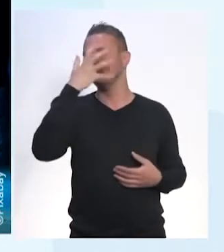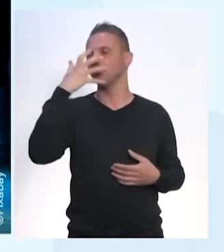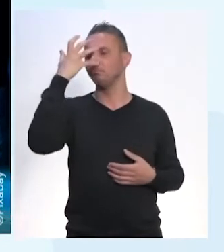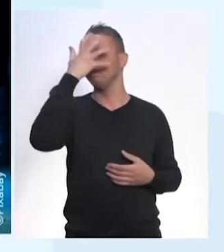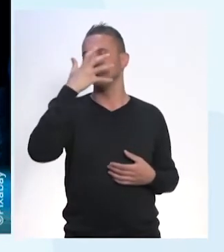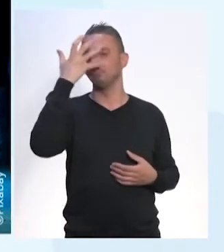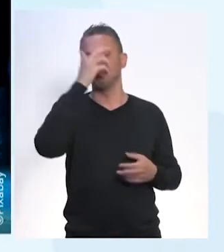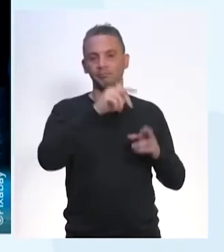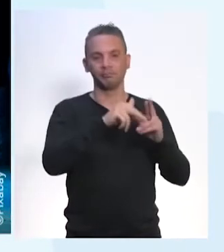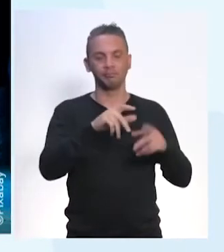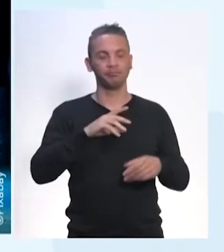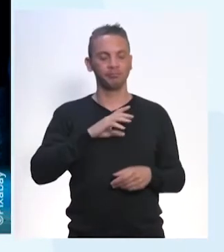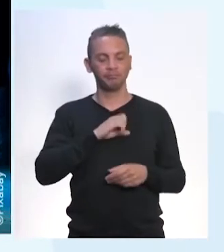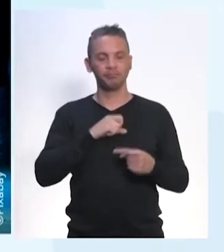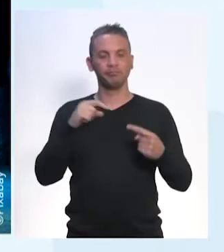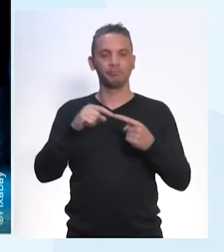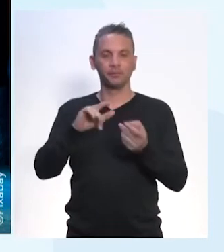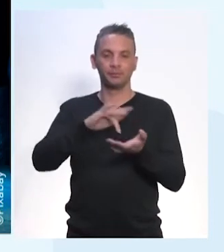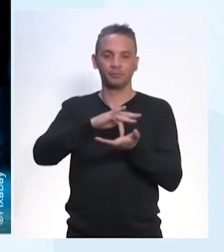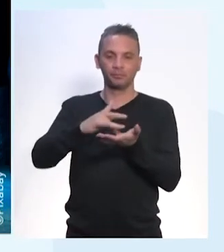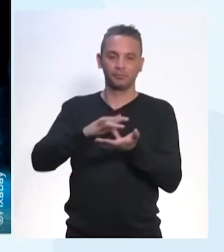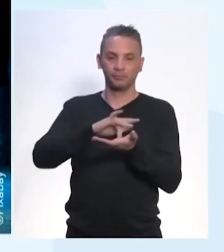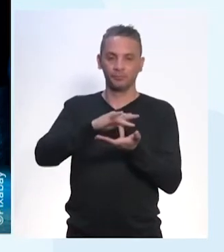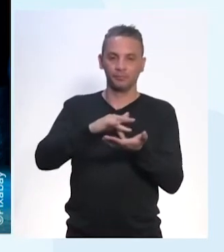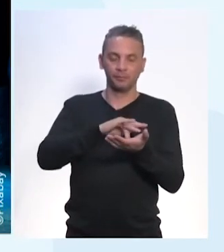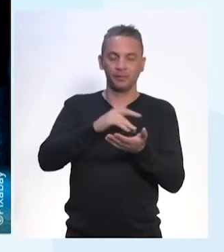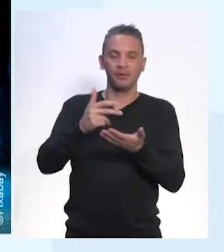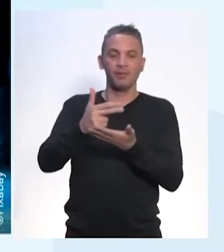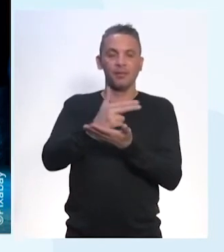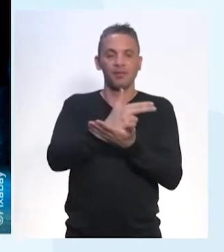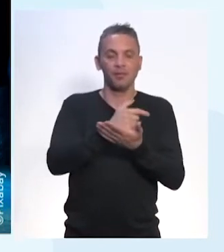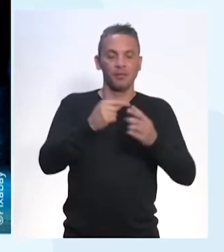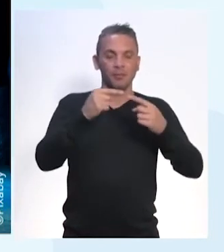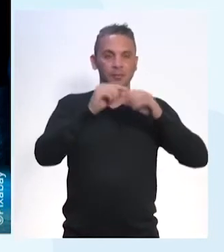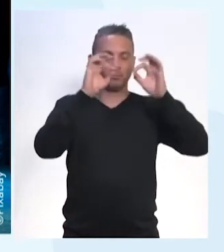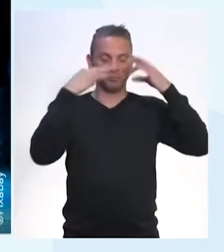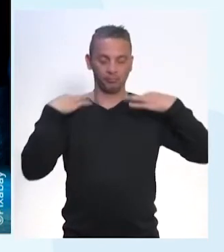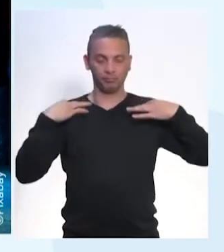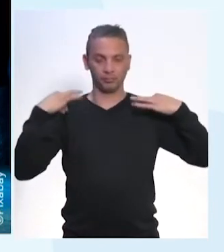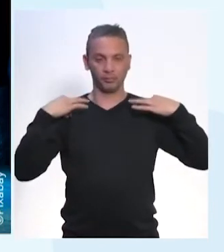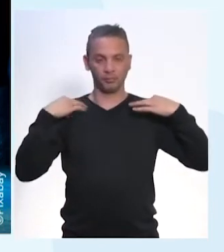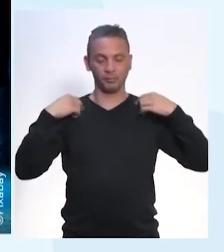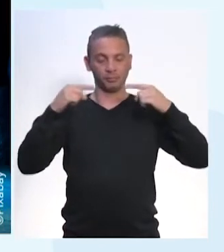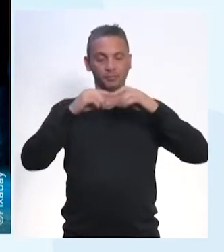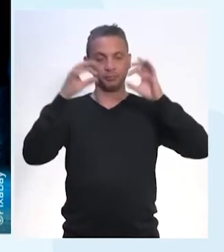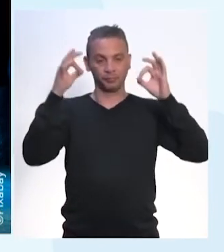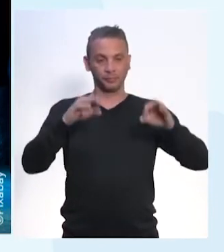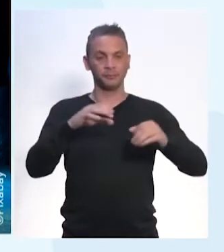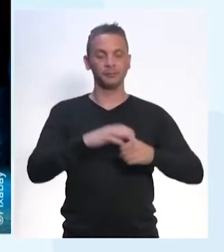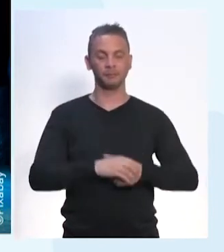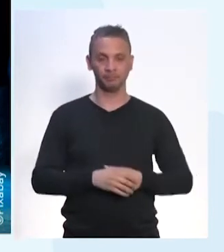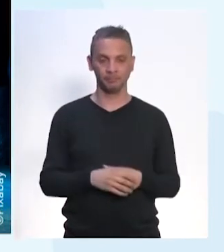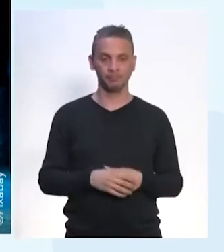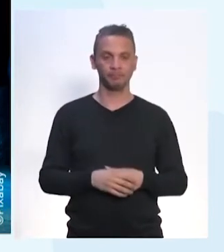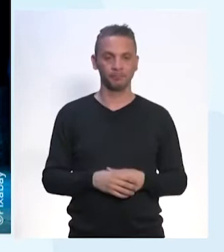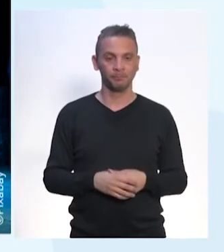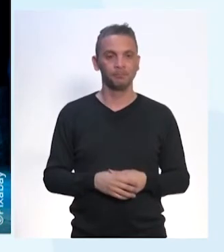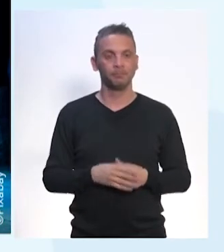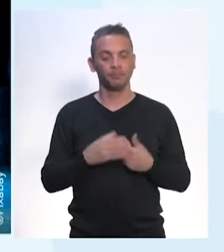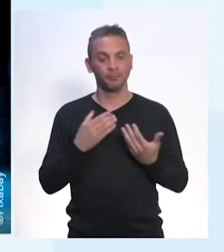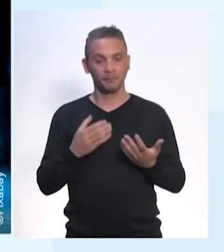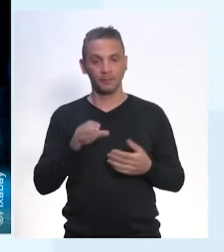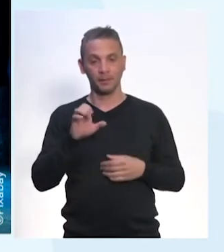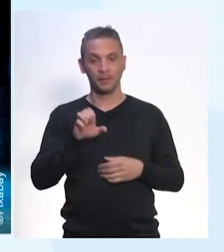né? Que a gente usa esses figurinos assim um pouquinho mais elaborados, que seria a primeira imagem que vocês estão vendo no canto da tela, tá? Que aí você